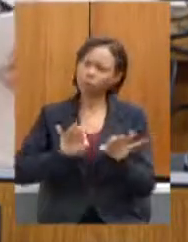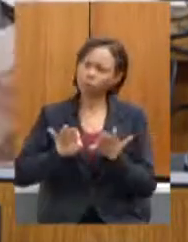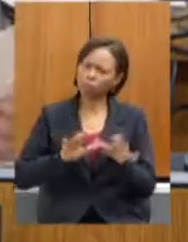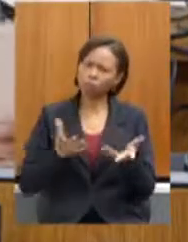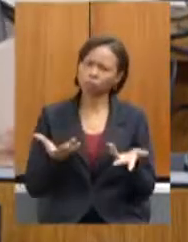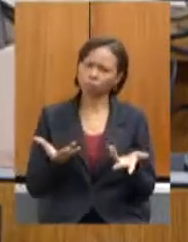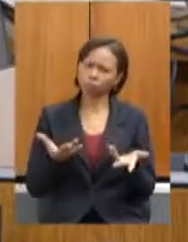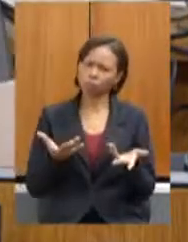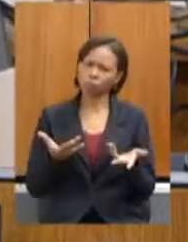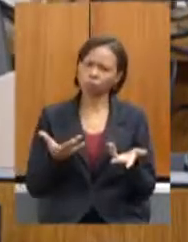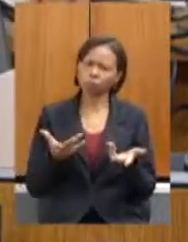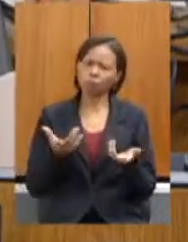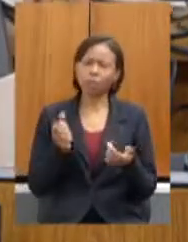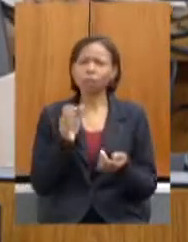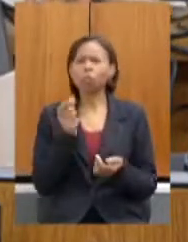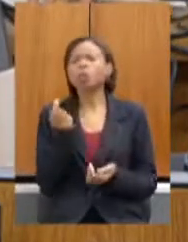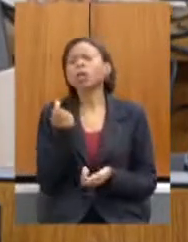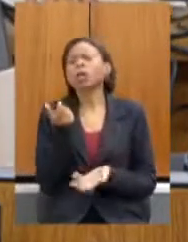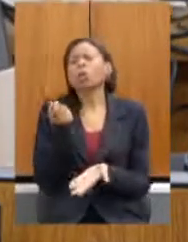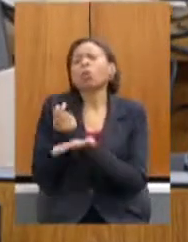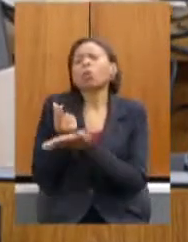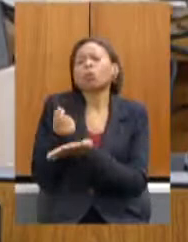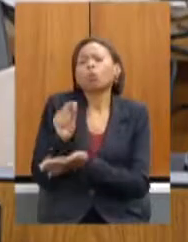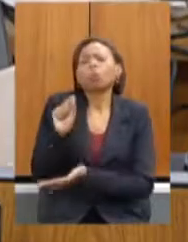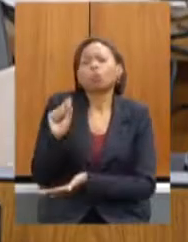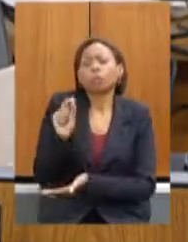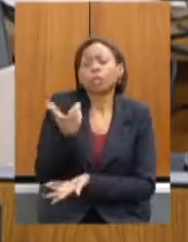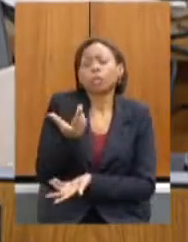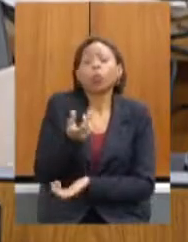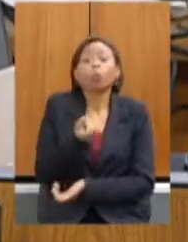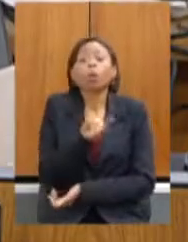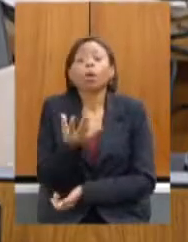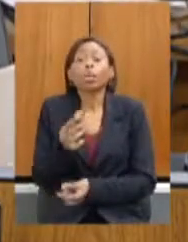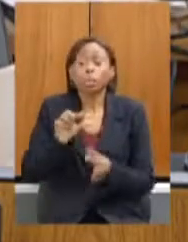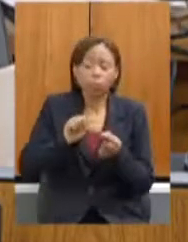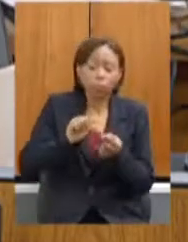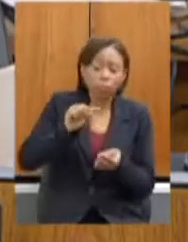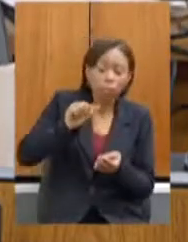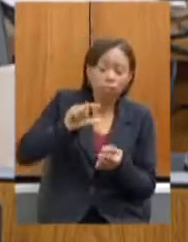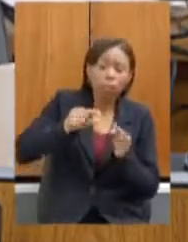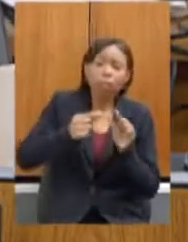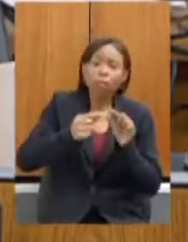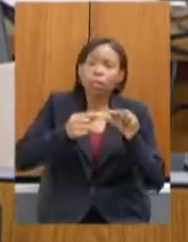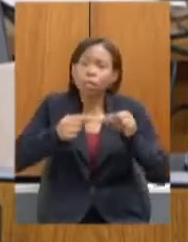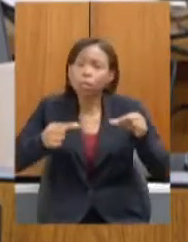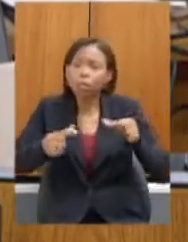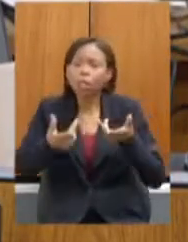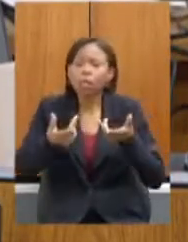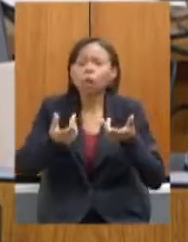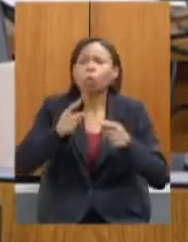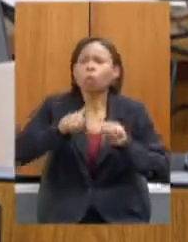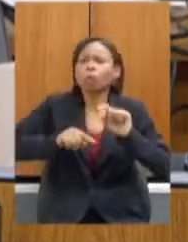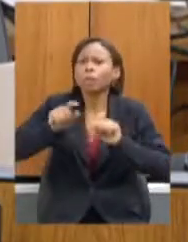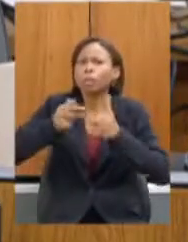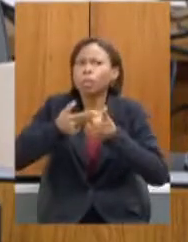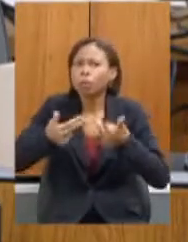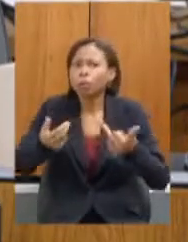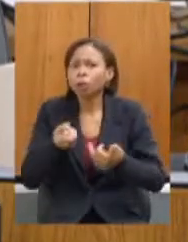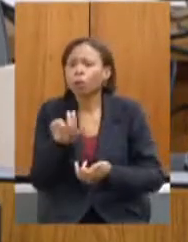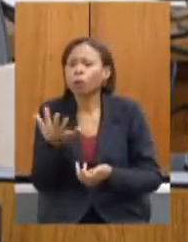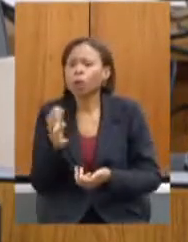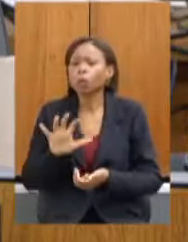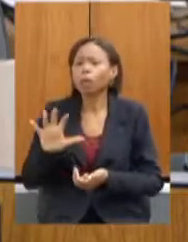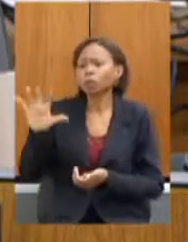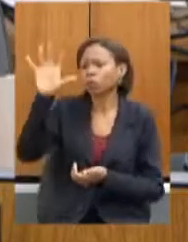prático O que foi comprado quantas seringas refletores câmaras de refrigeração já foram compradas para as regionais